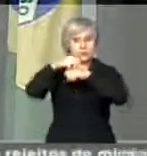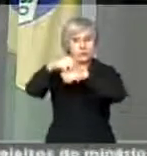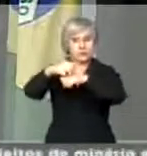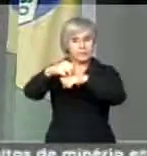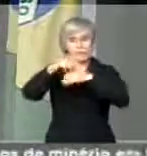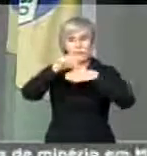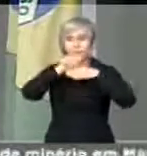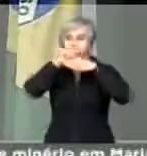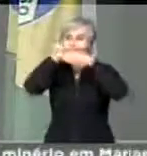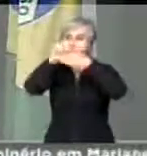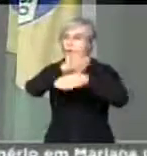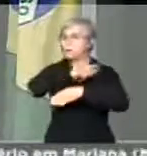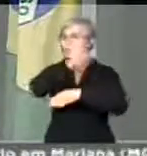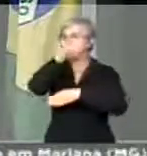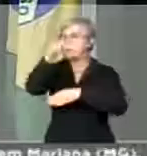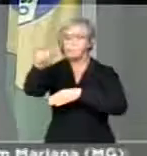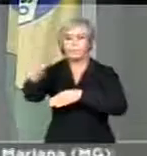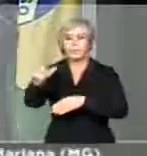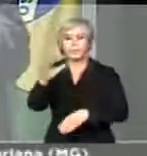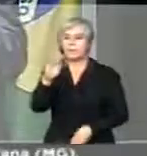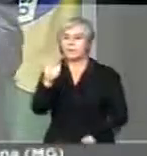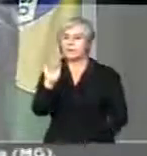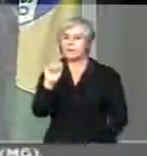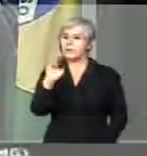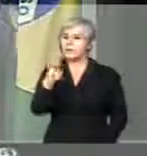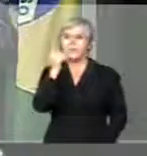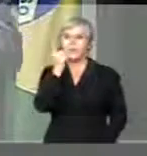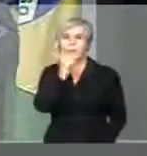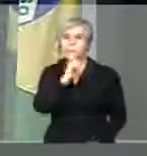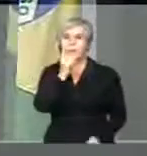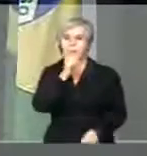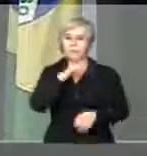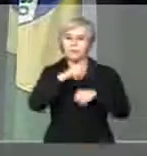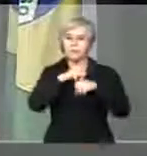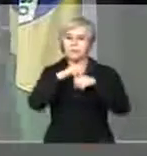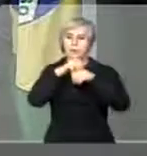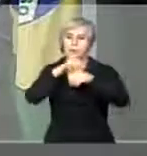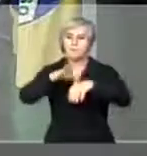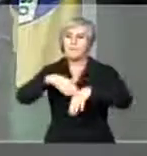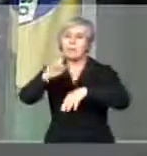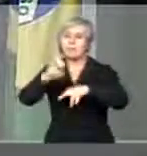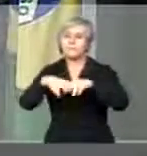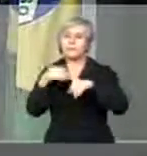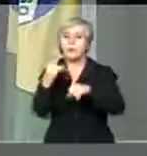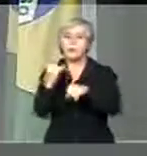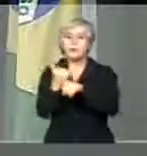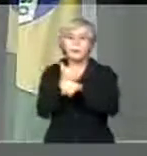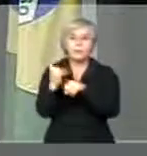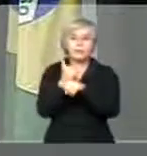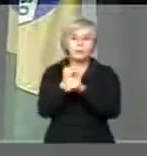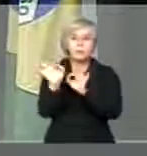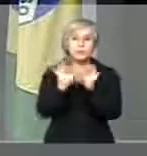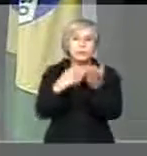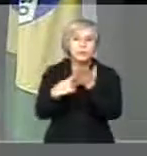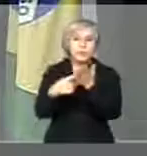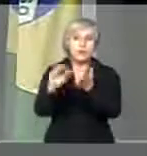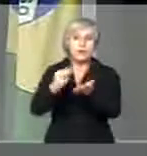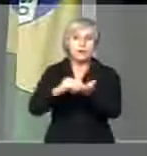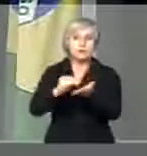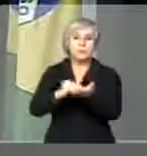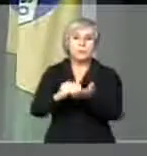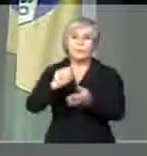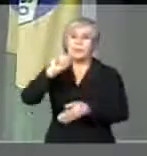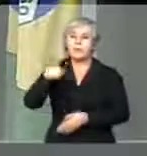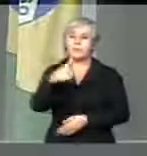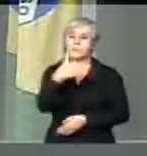conseguiu, só para concluir, senhor presidente, e a FAB não conseguiu transportar os outros porque disse que não tinha estrutura. E 1.100 viagens